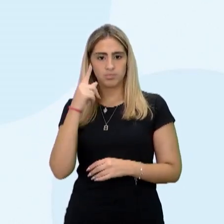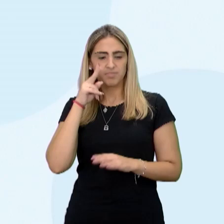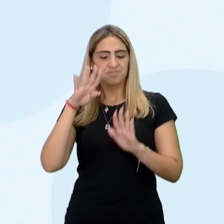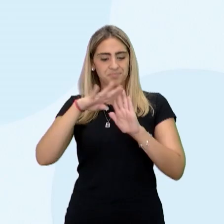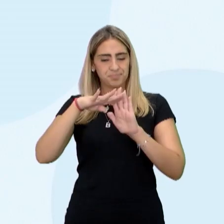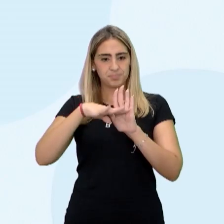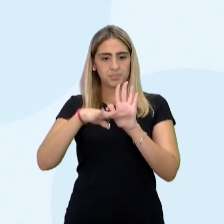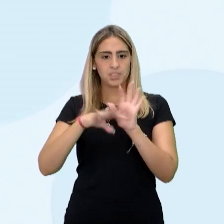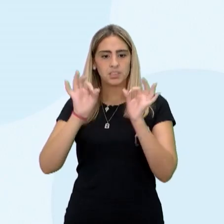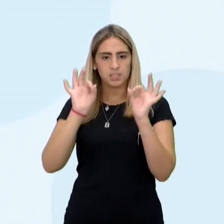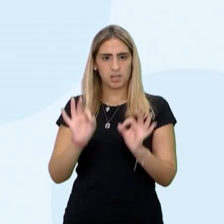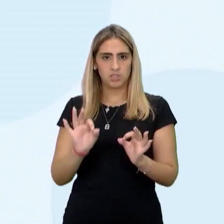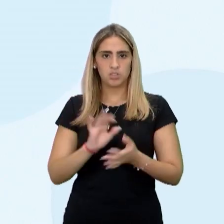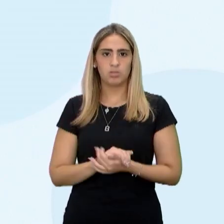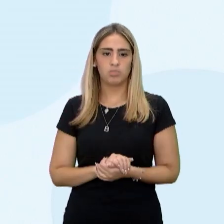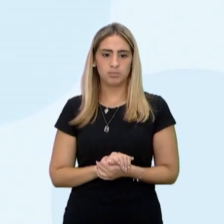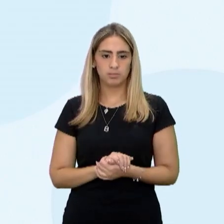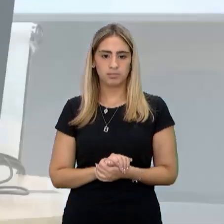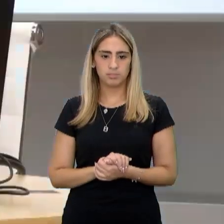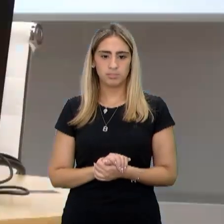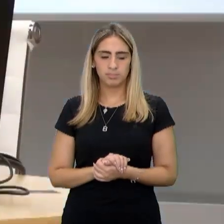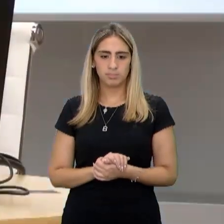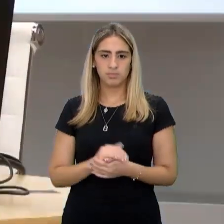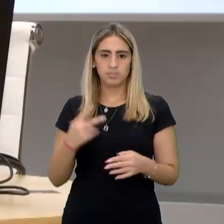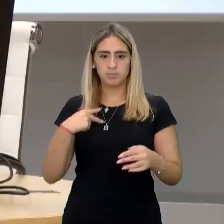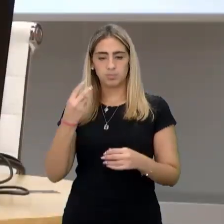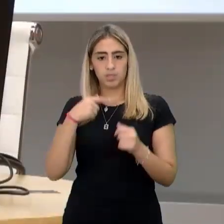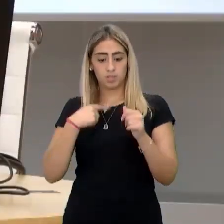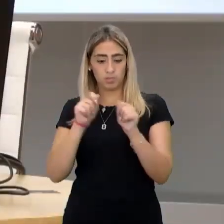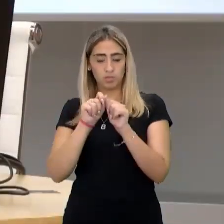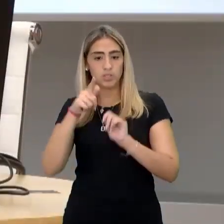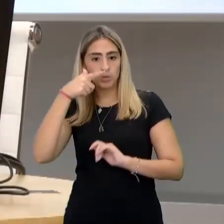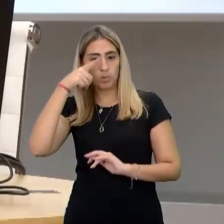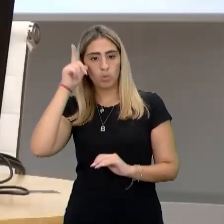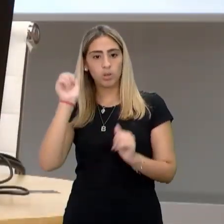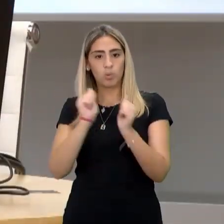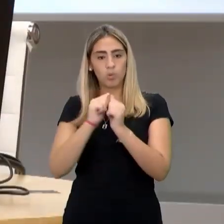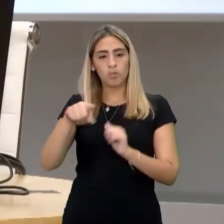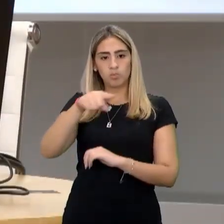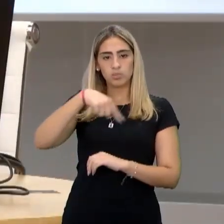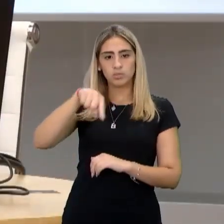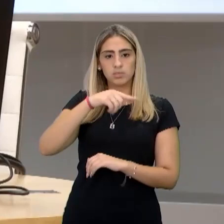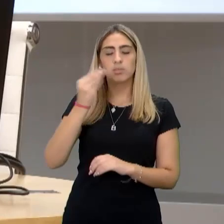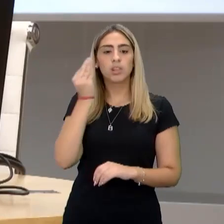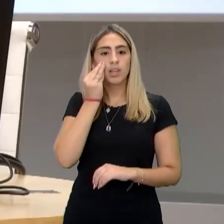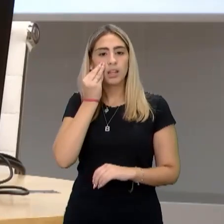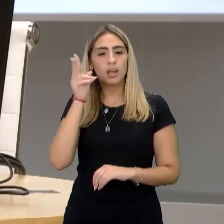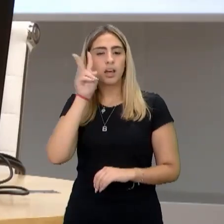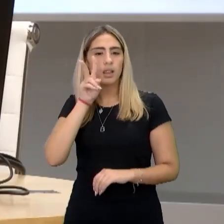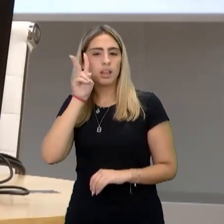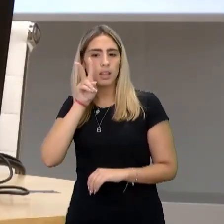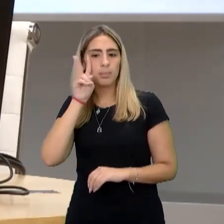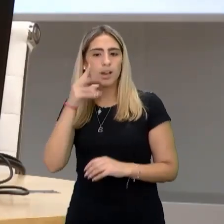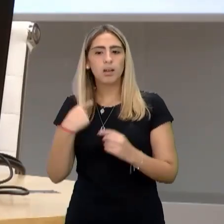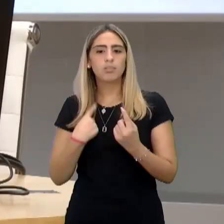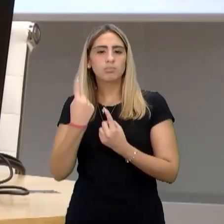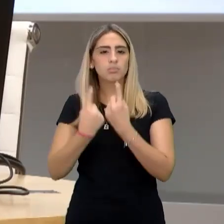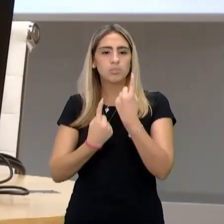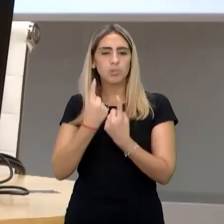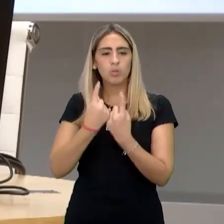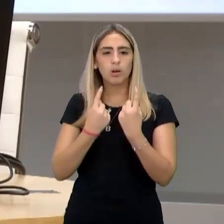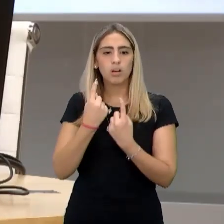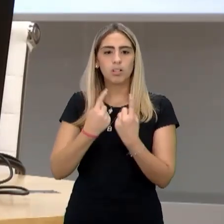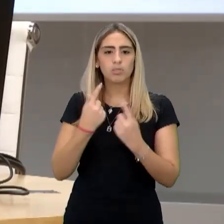checklist. Como eu fiz ontem, né? Pode voltar a tela para mim, produção. Como eu fiz ontem com vocês, vamos tentar relembrar então quais foram aí as